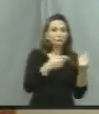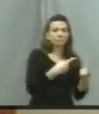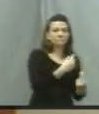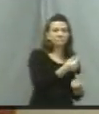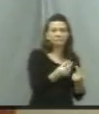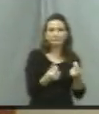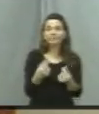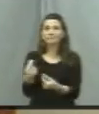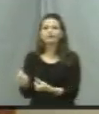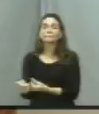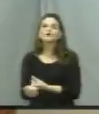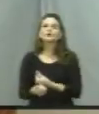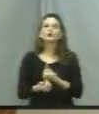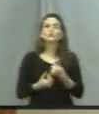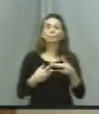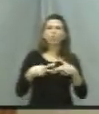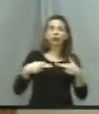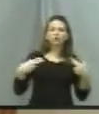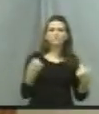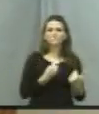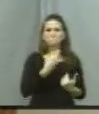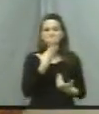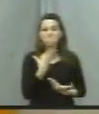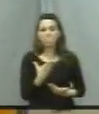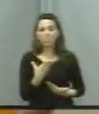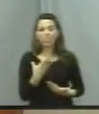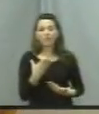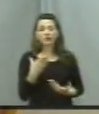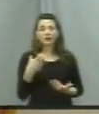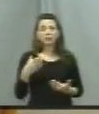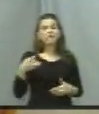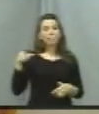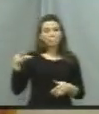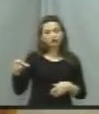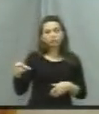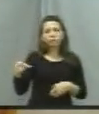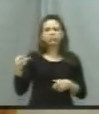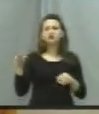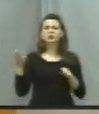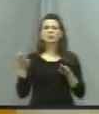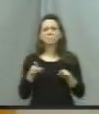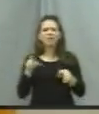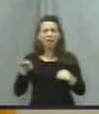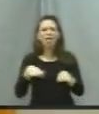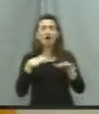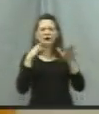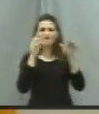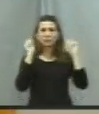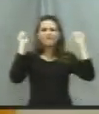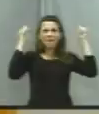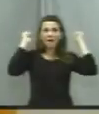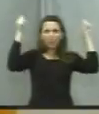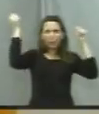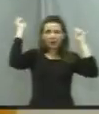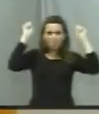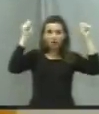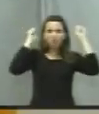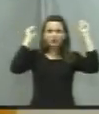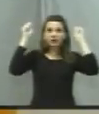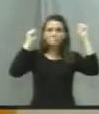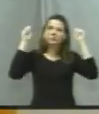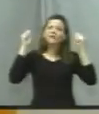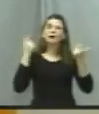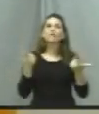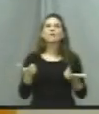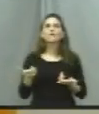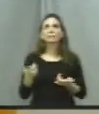bom para nós, está lá também protestando, que isso daí é um meio de protesto também, né? Então, quer dizer,